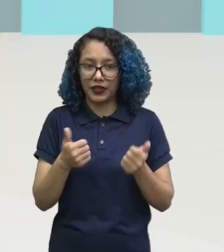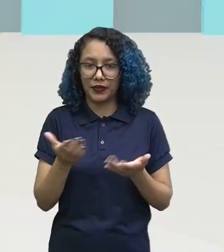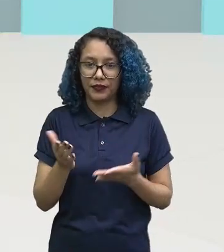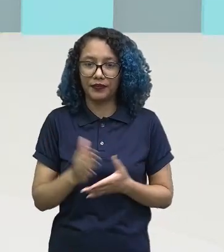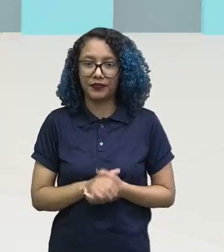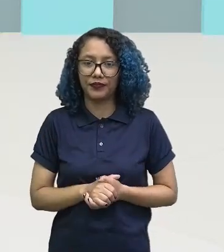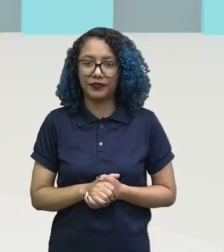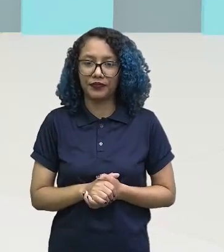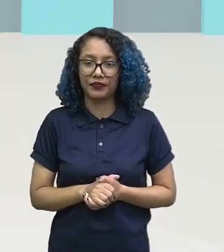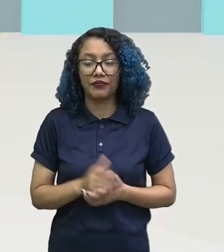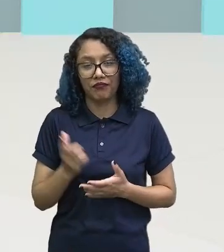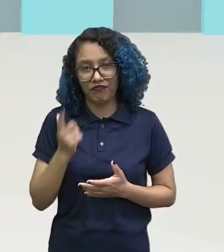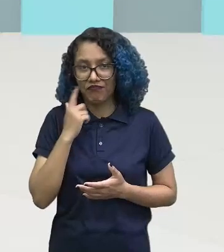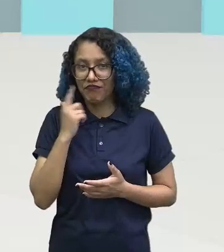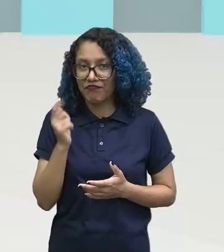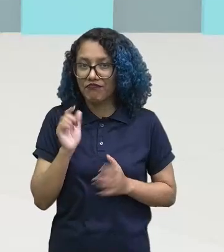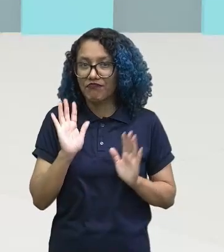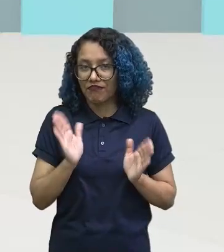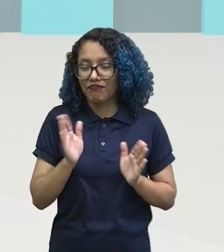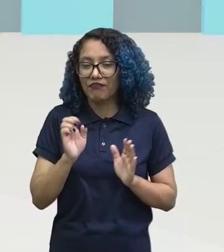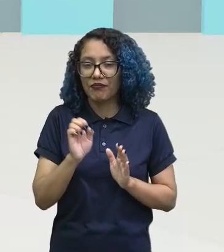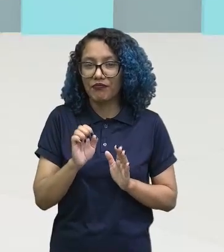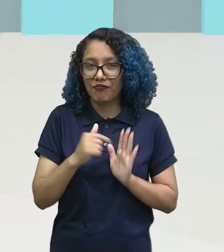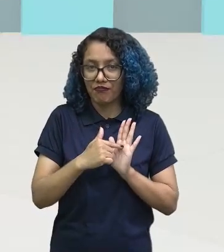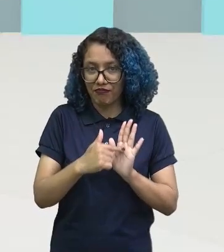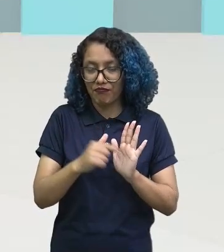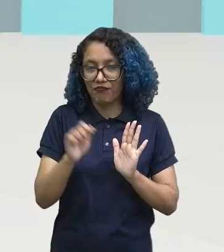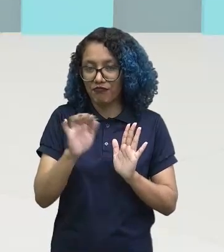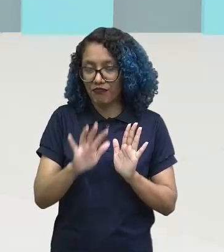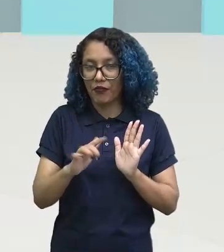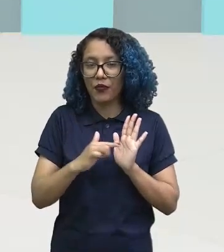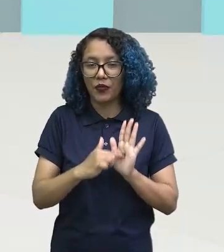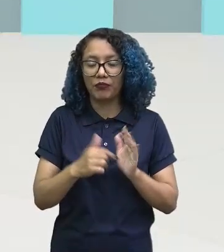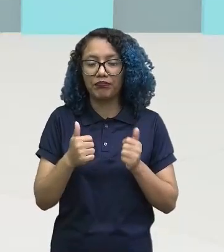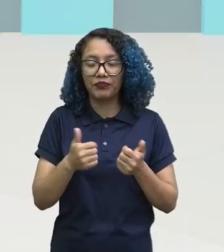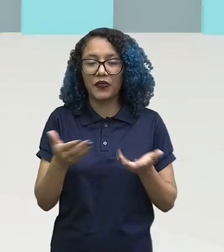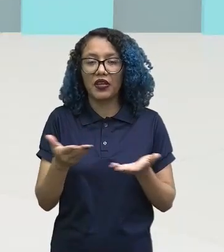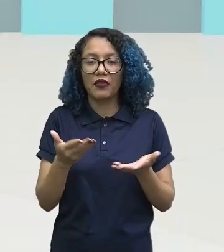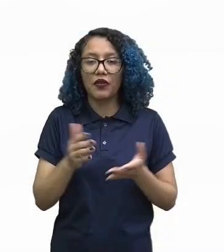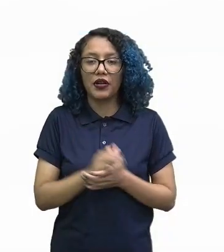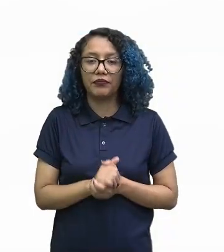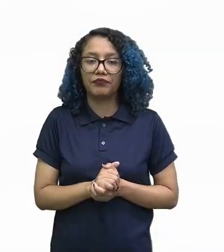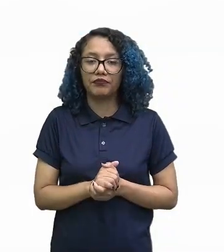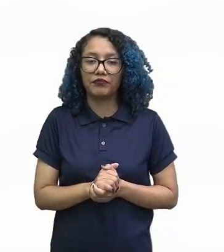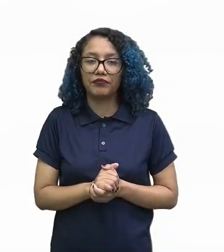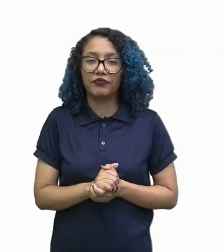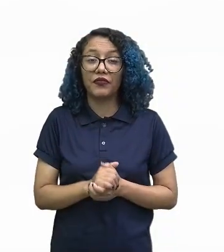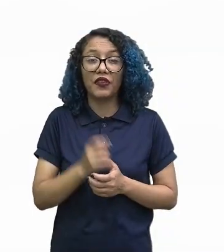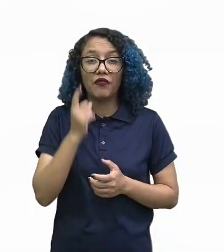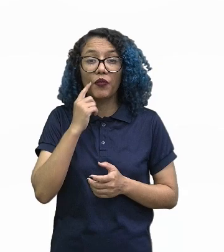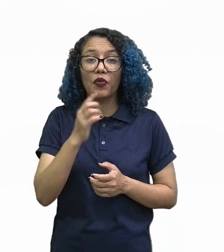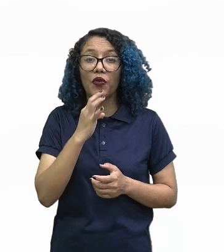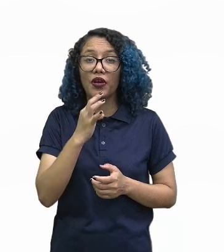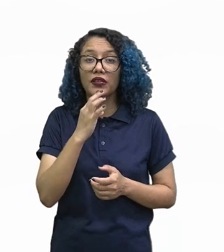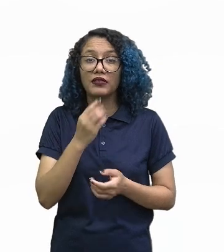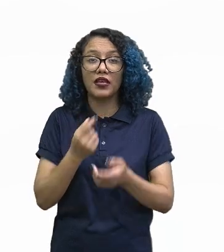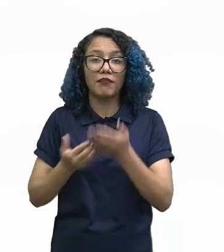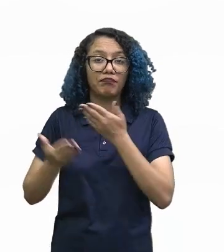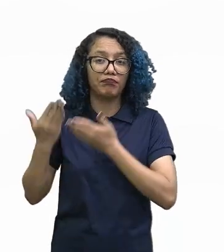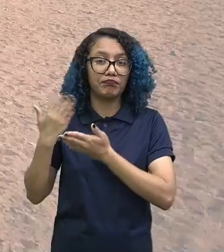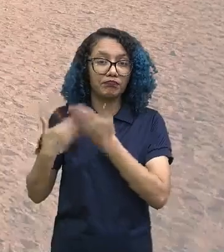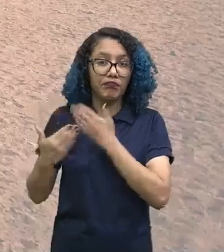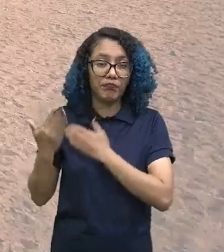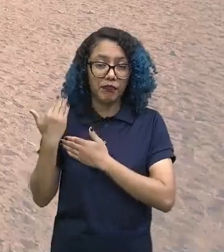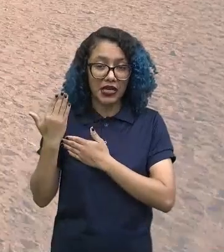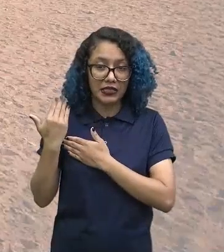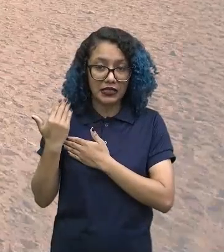Aqui já mostrei para vocês cada época. Agora vamos fazer uma viagem no tempo. Vamos